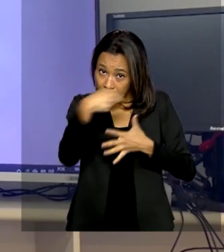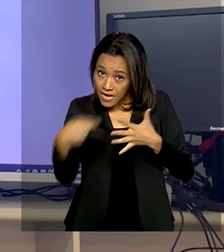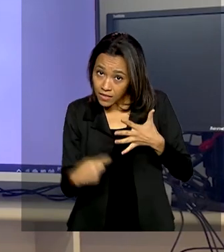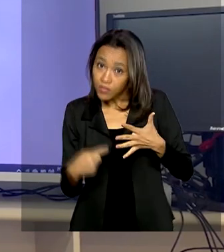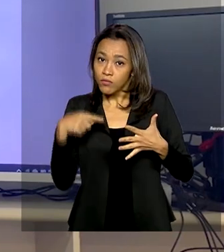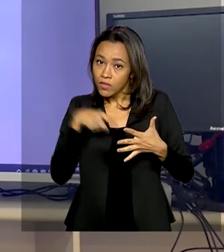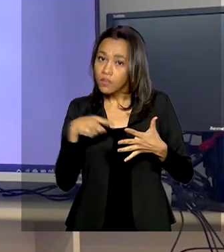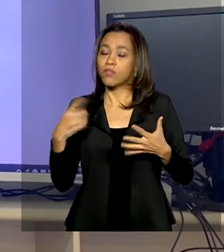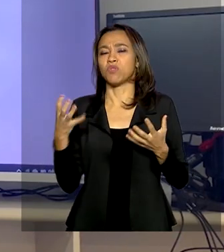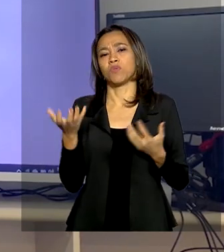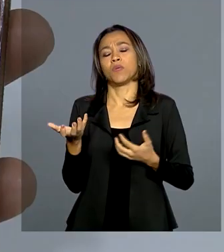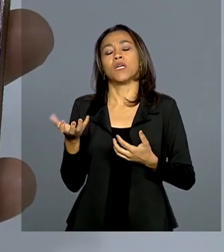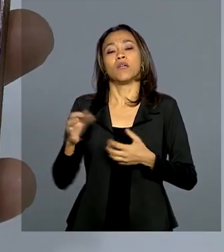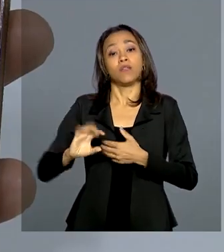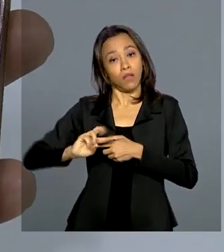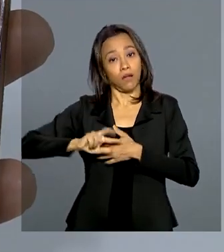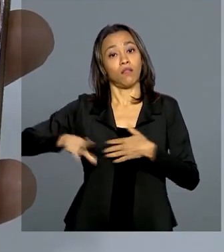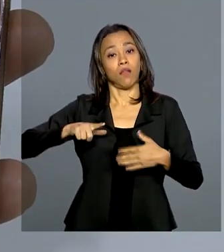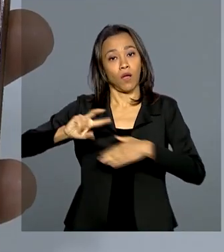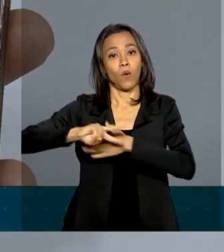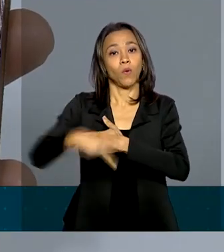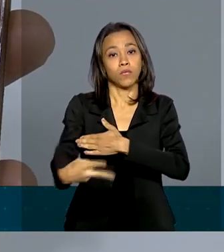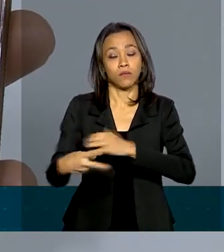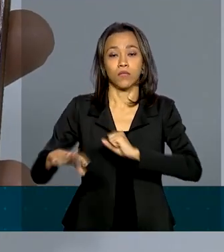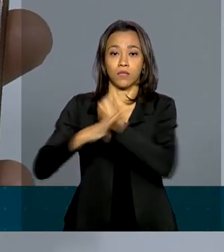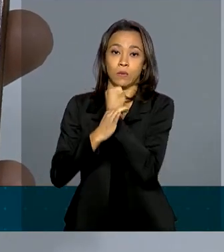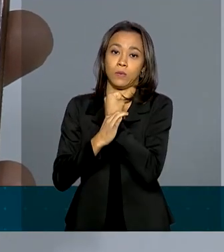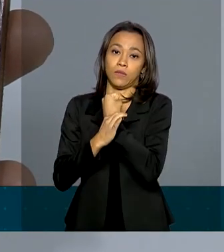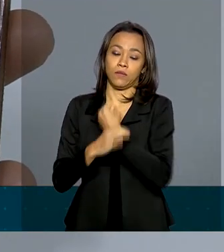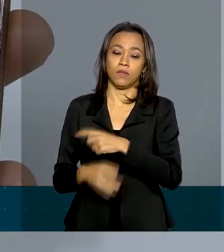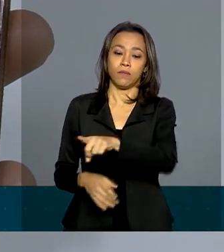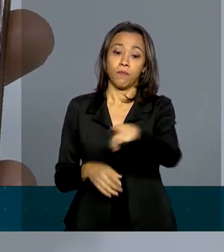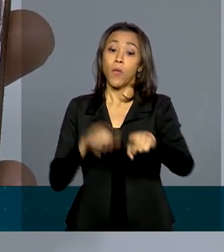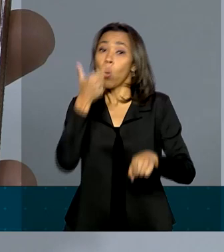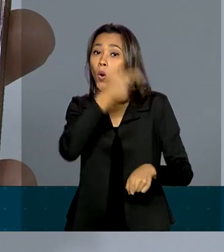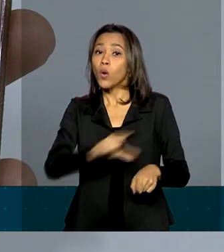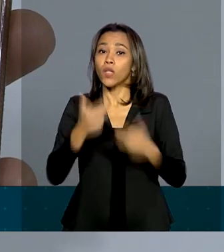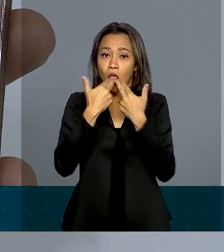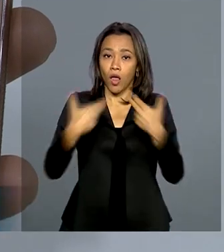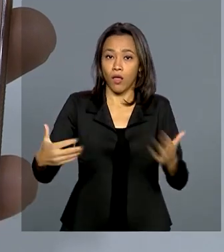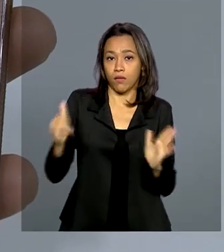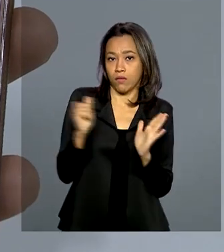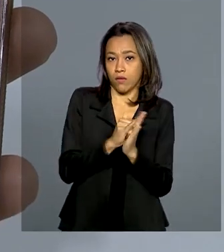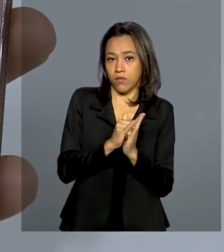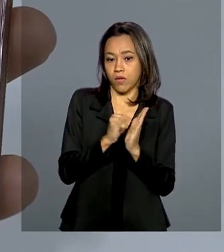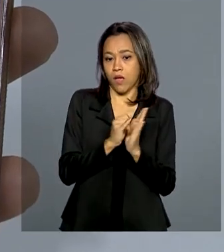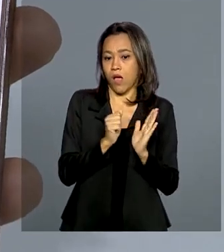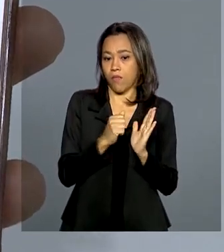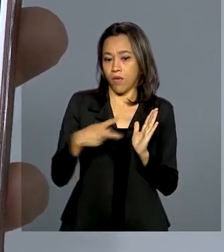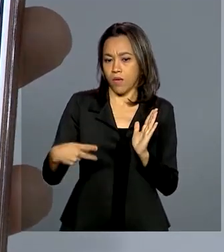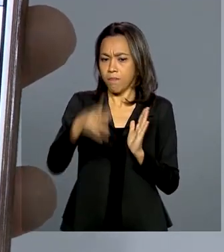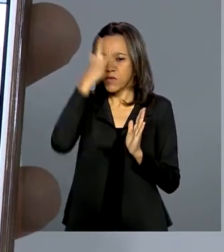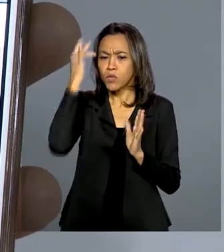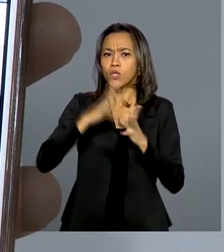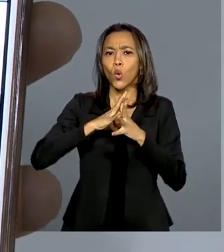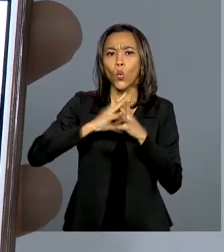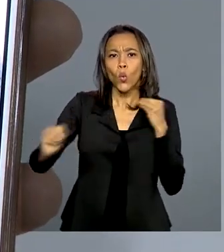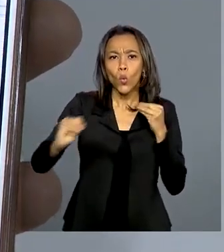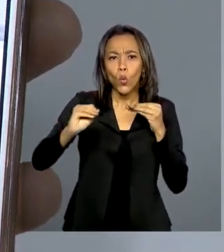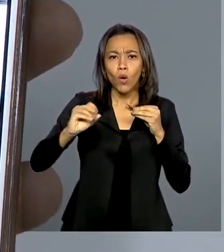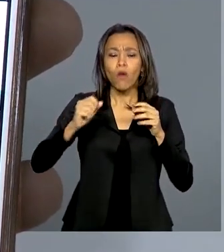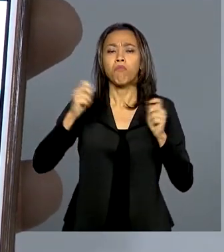também na segurança pública. Outra novidade do aplicativo é que a sessão de desaparecidos possibilita agora